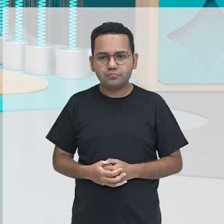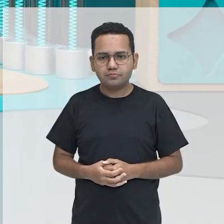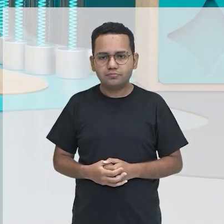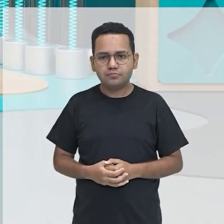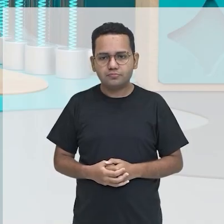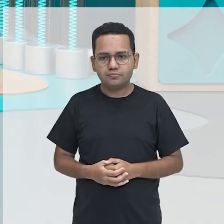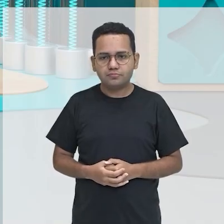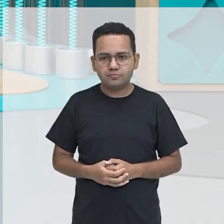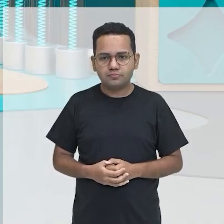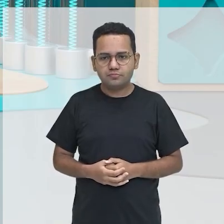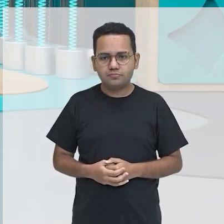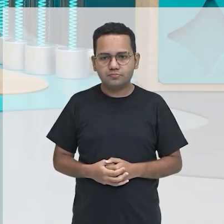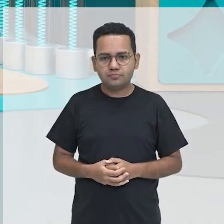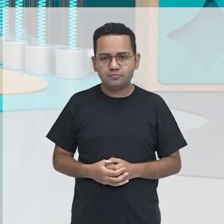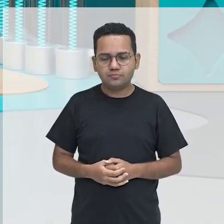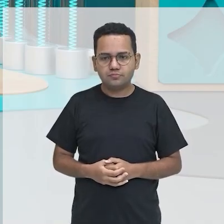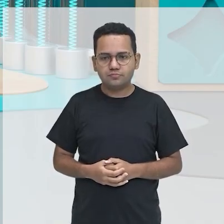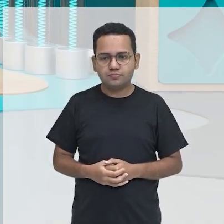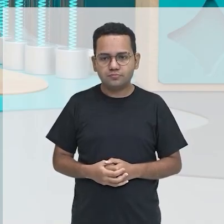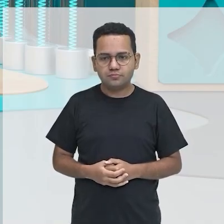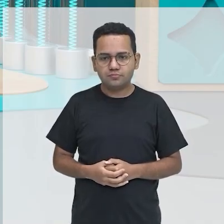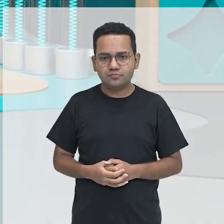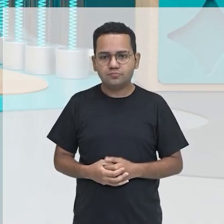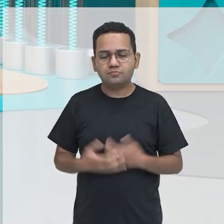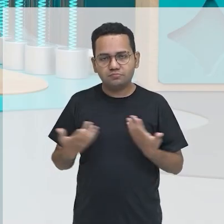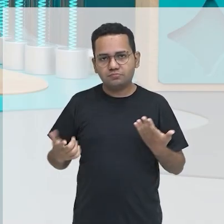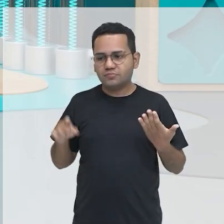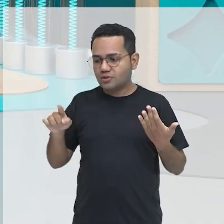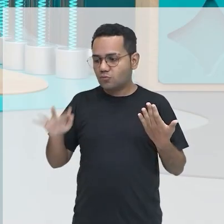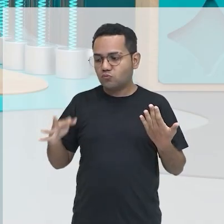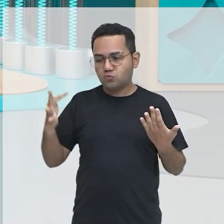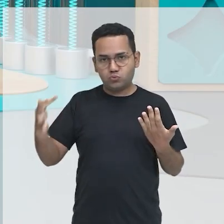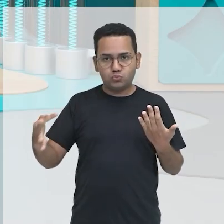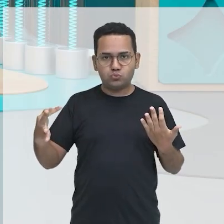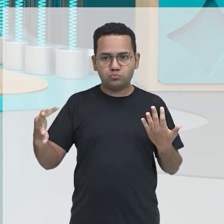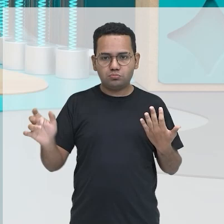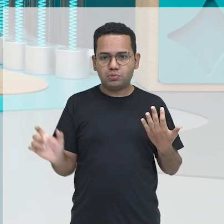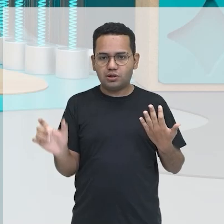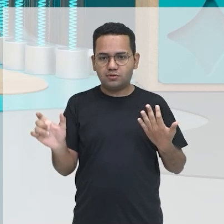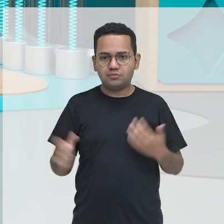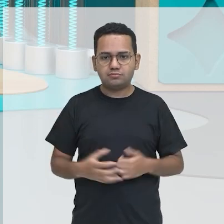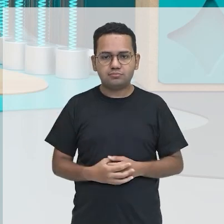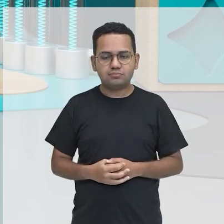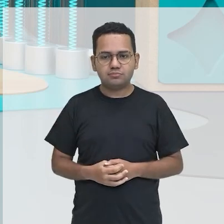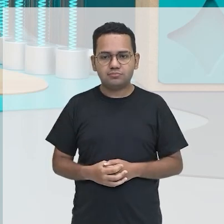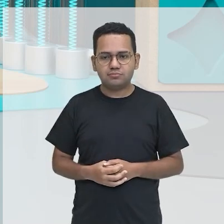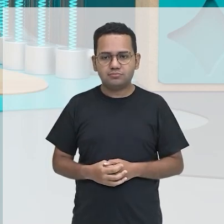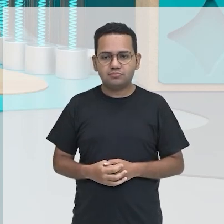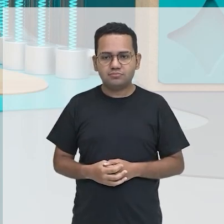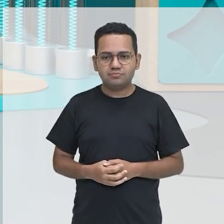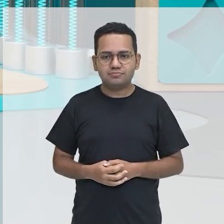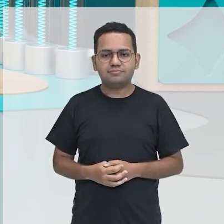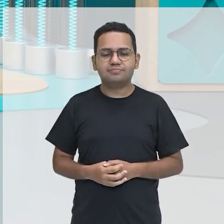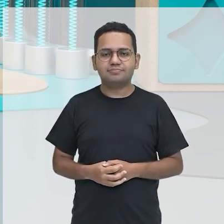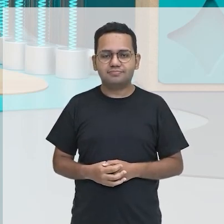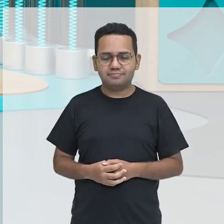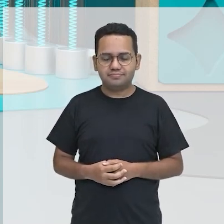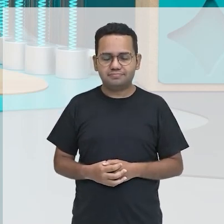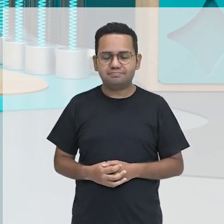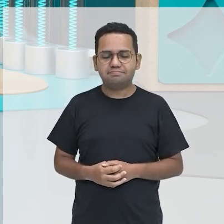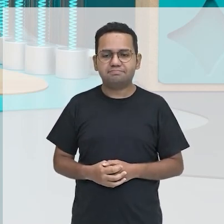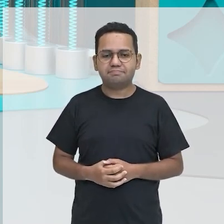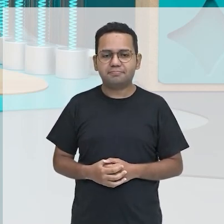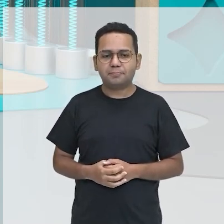utilizamos sempre para falar de futuro, tá? Aliás, ele é um verbo auxiliar, tá, gente? Um verbo auxiliar formador